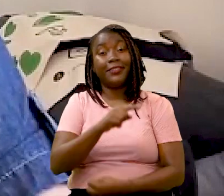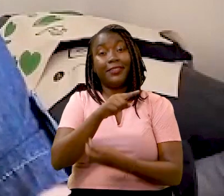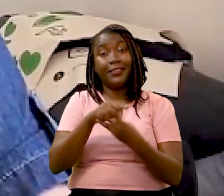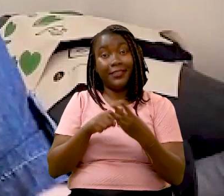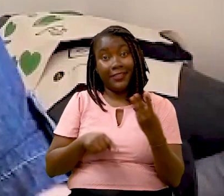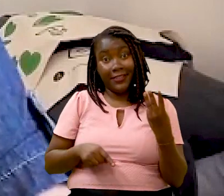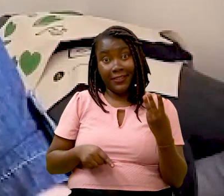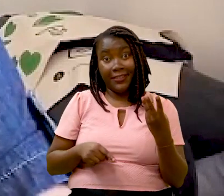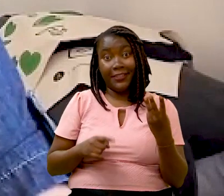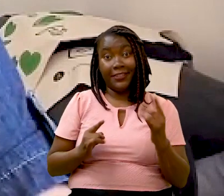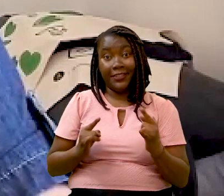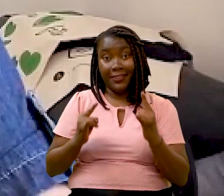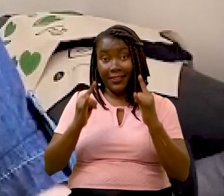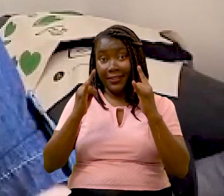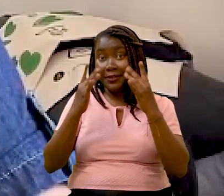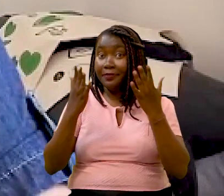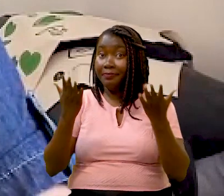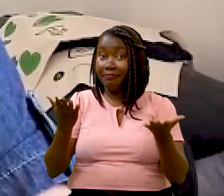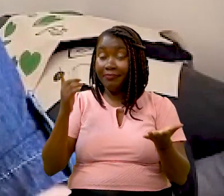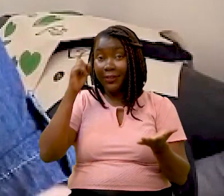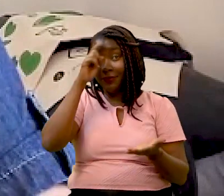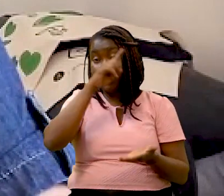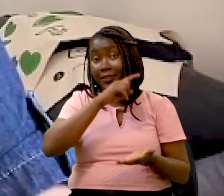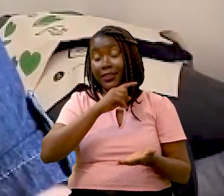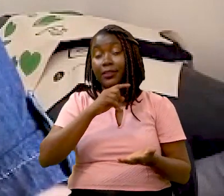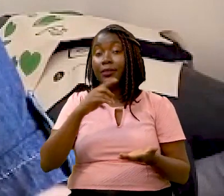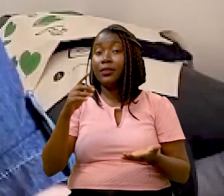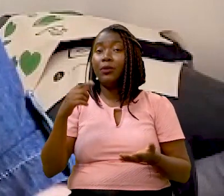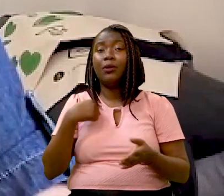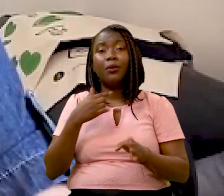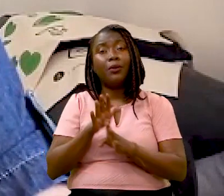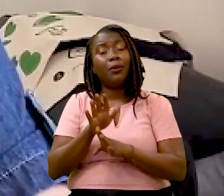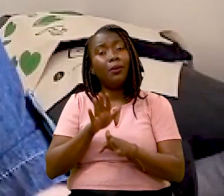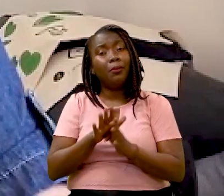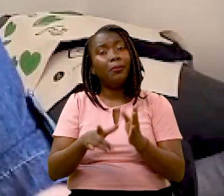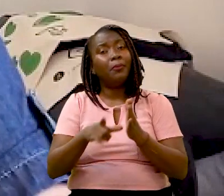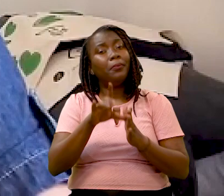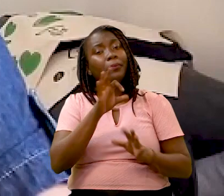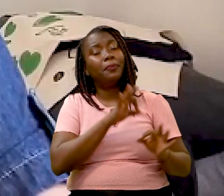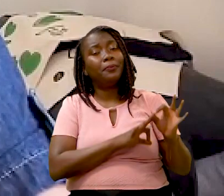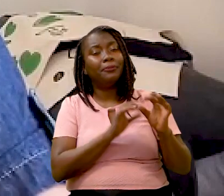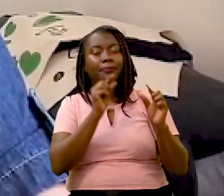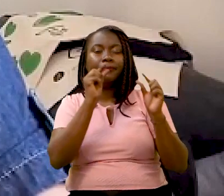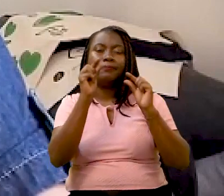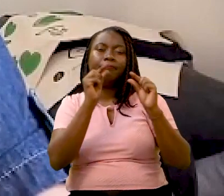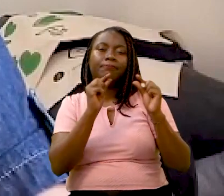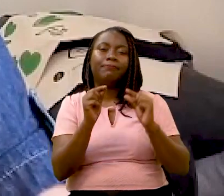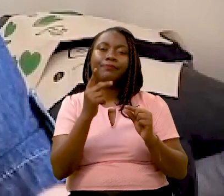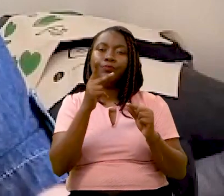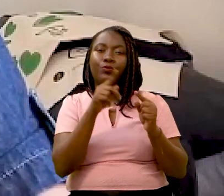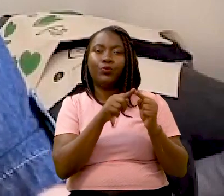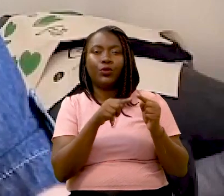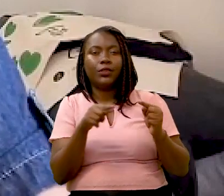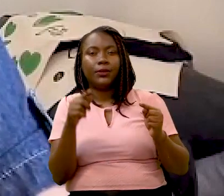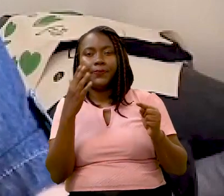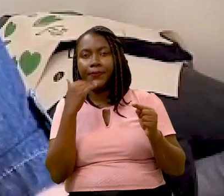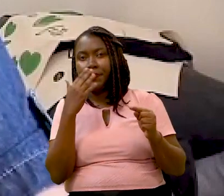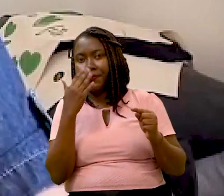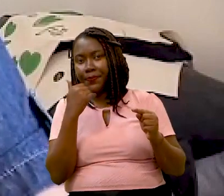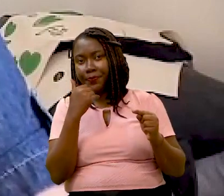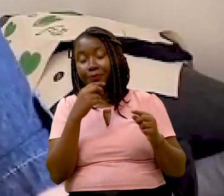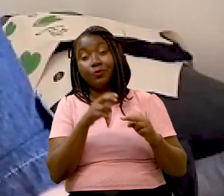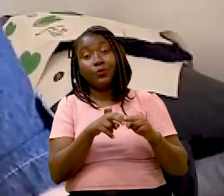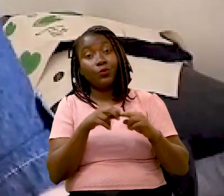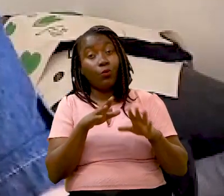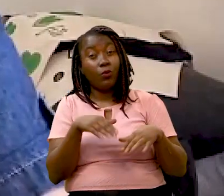difícil. Por isso que eu sempre recomendo que as pessoas deixem planejado minimamente a sua semana alimentar.